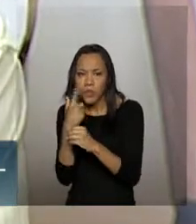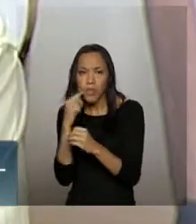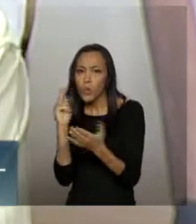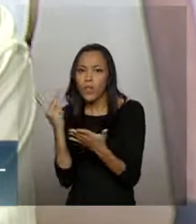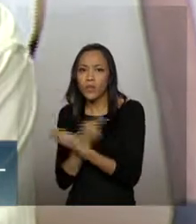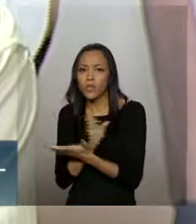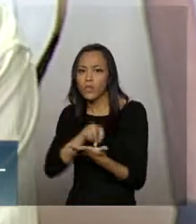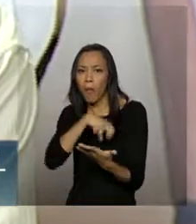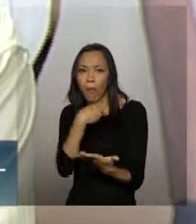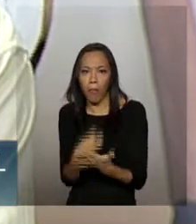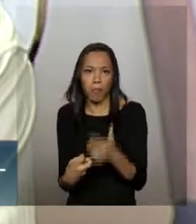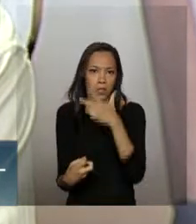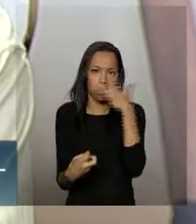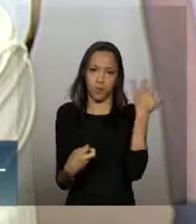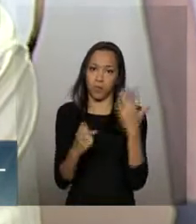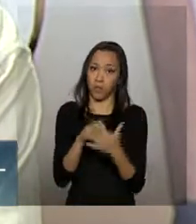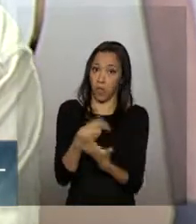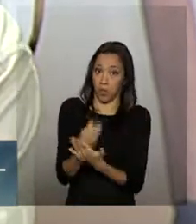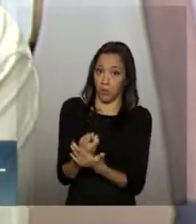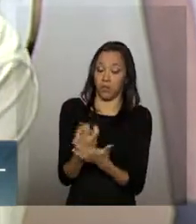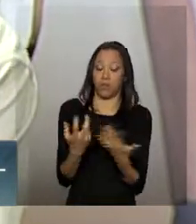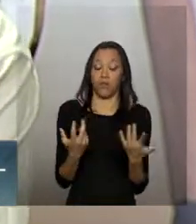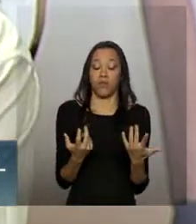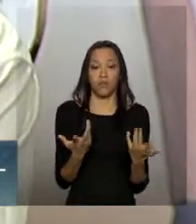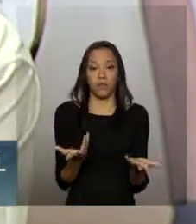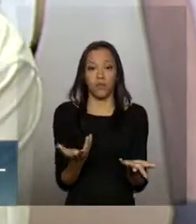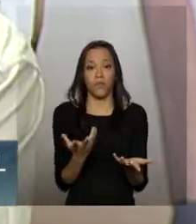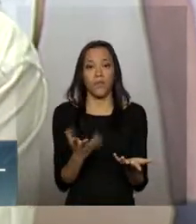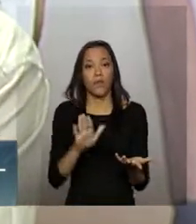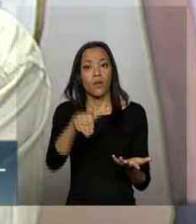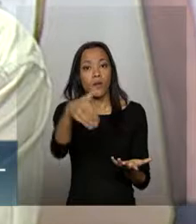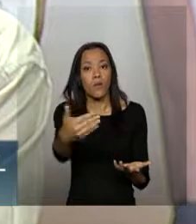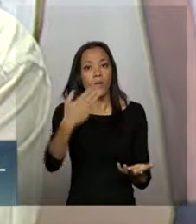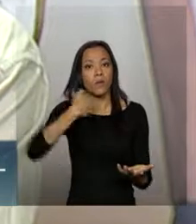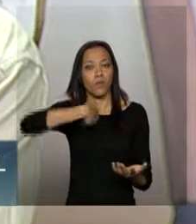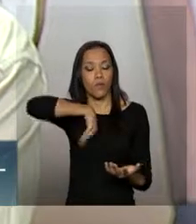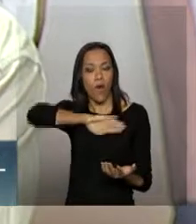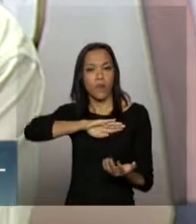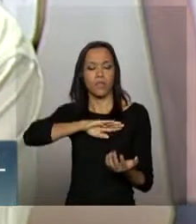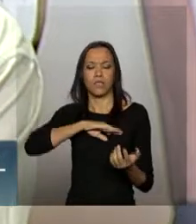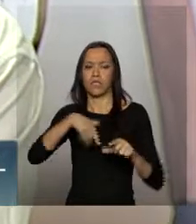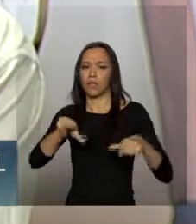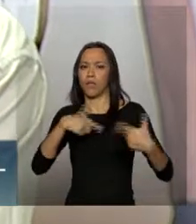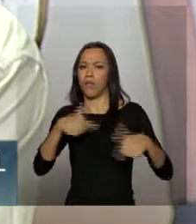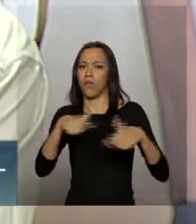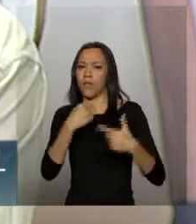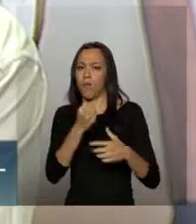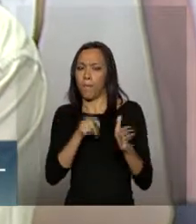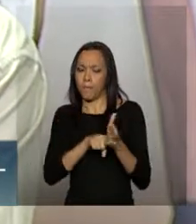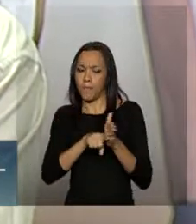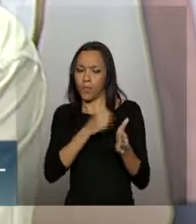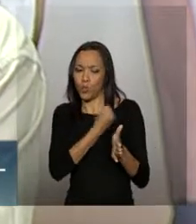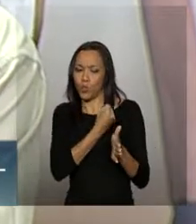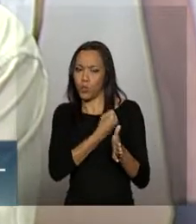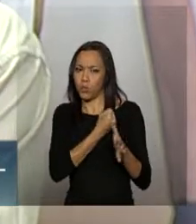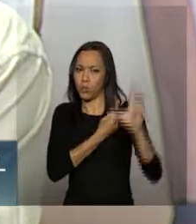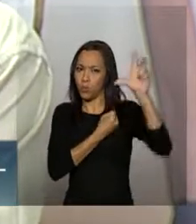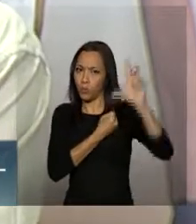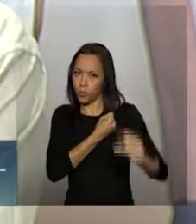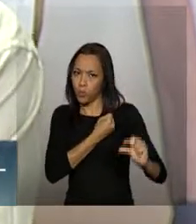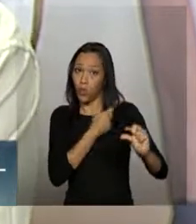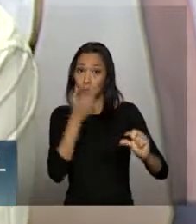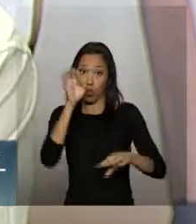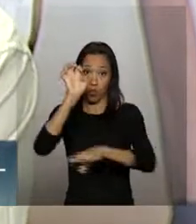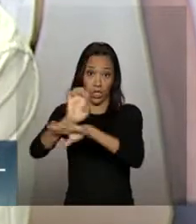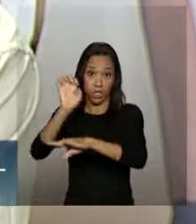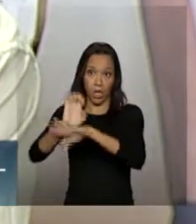óbito do que em outros casos. Então, quando nós estamos trabalhando com números relativamente baixos, um estado que